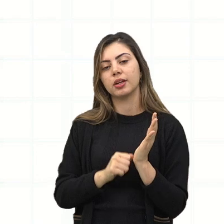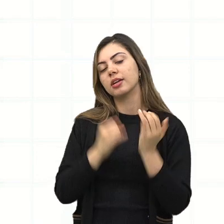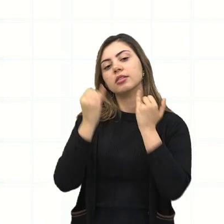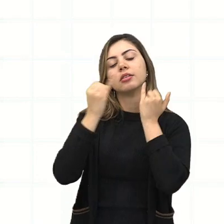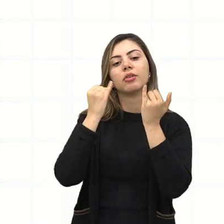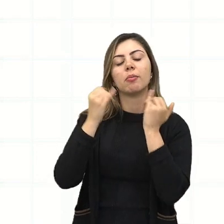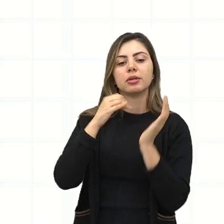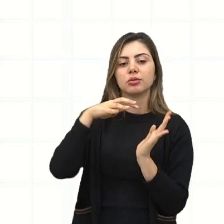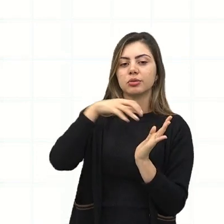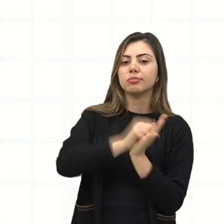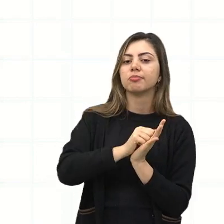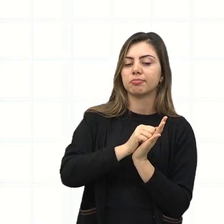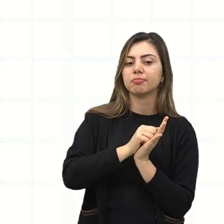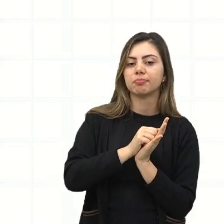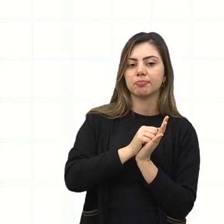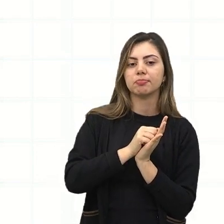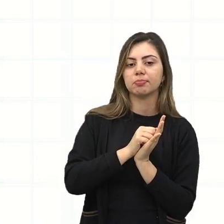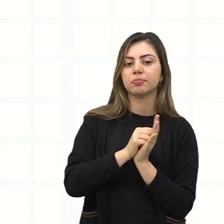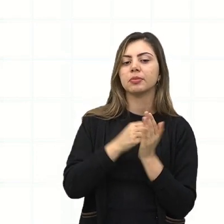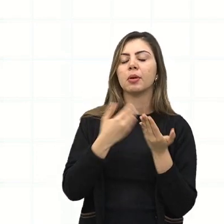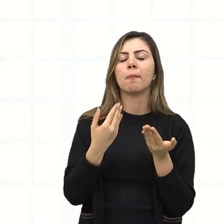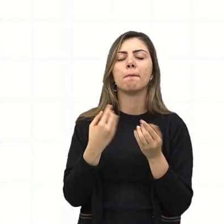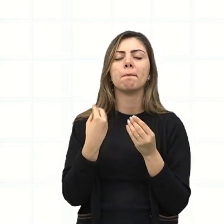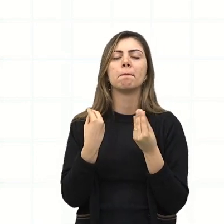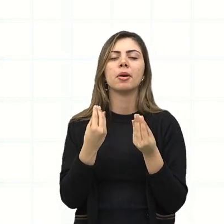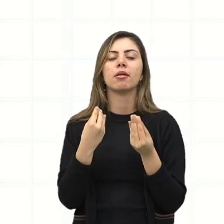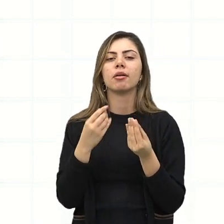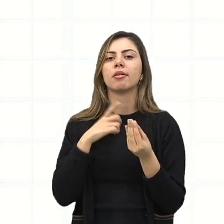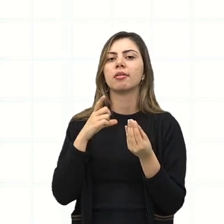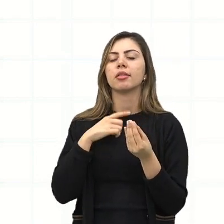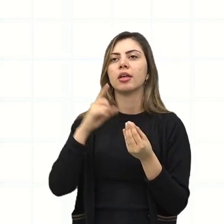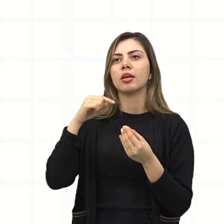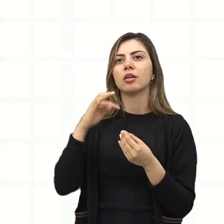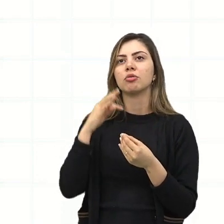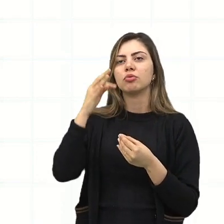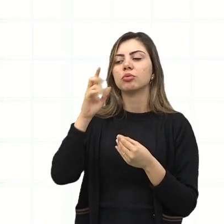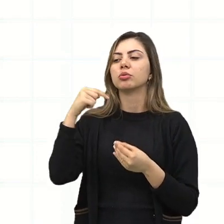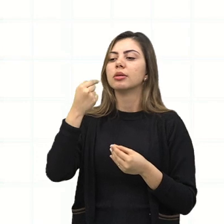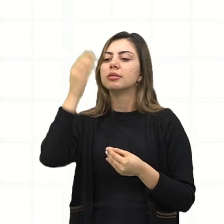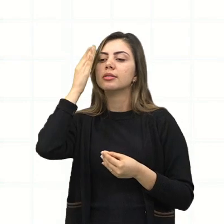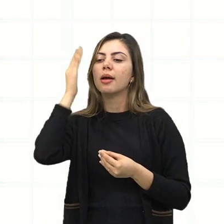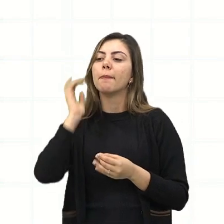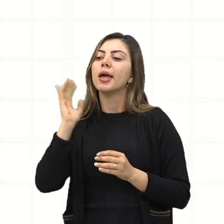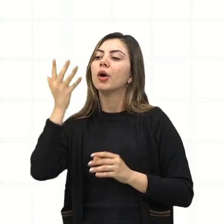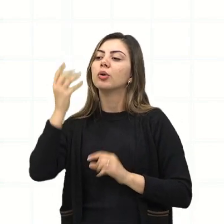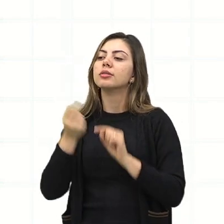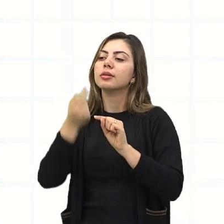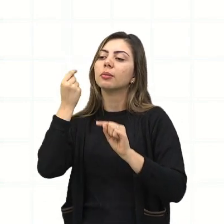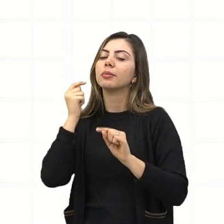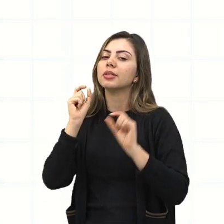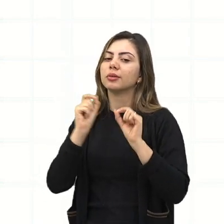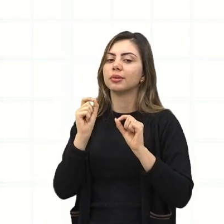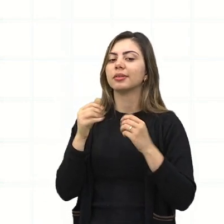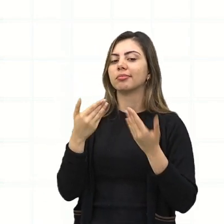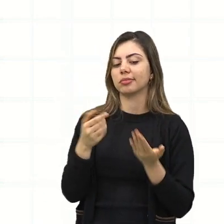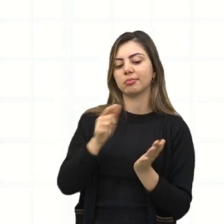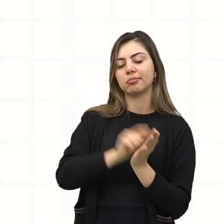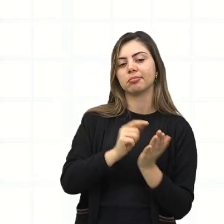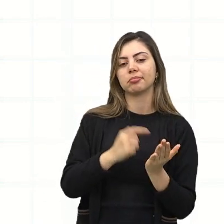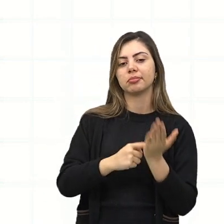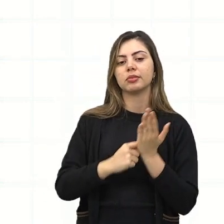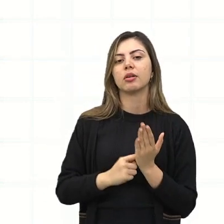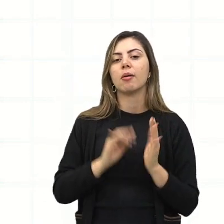deixou esses registros para a gente ter alguma noção do que possa ter acontecido. Mas, novamente, isso